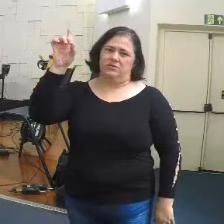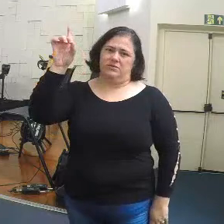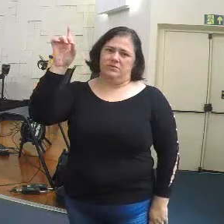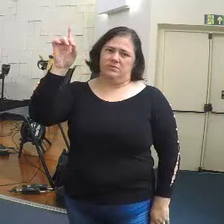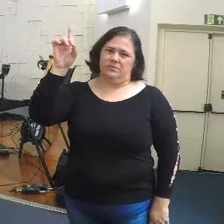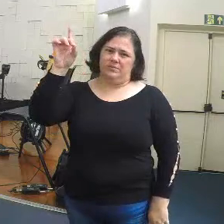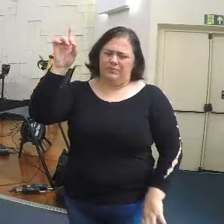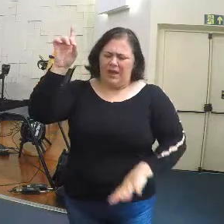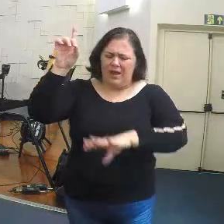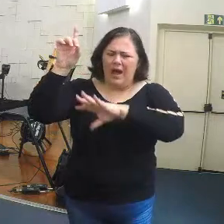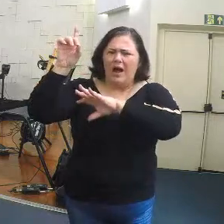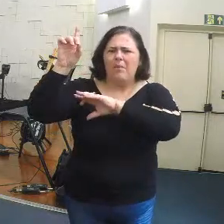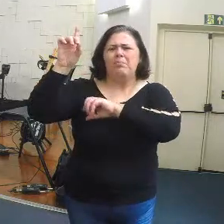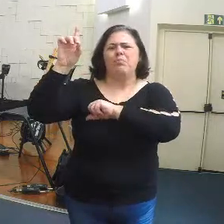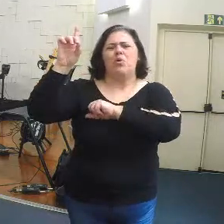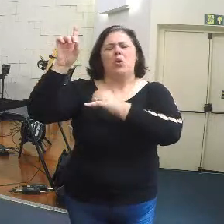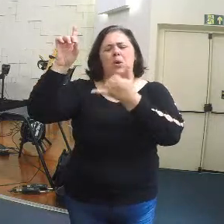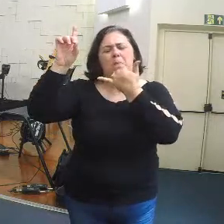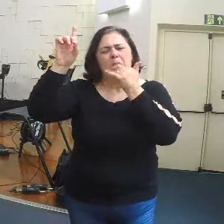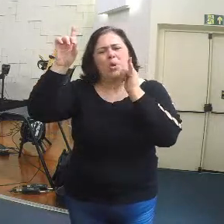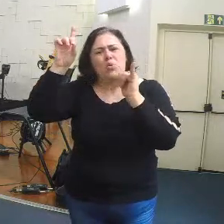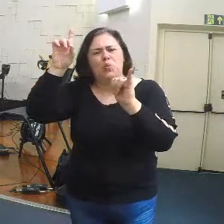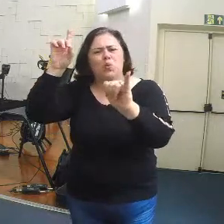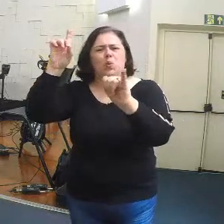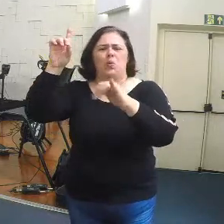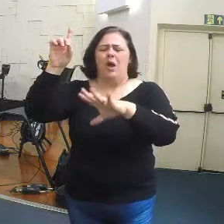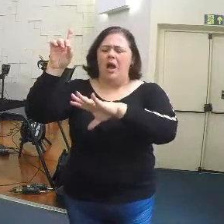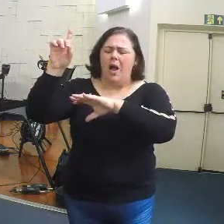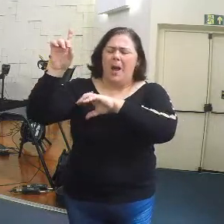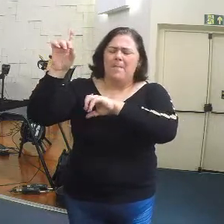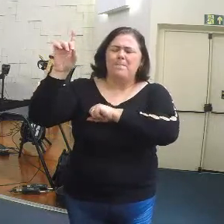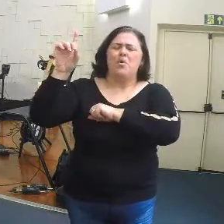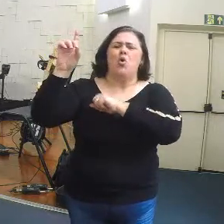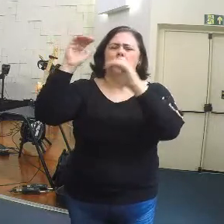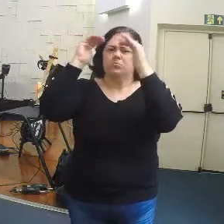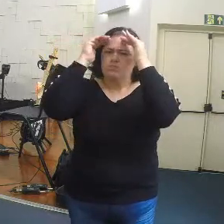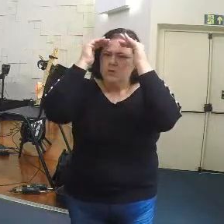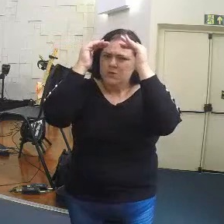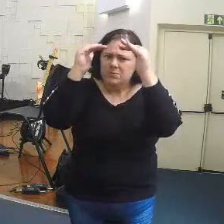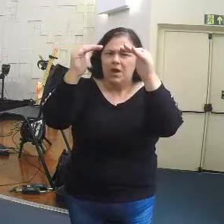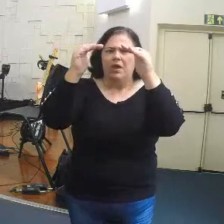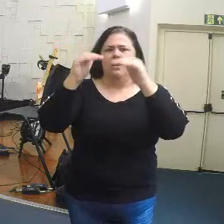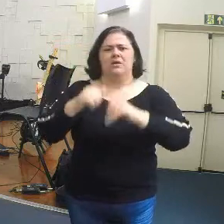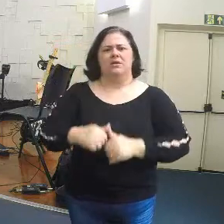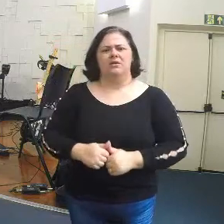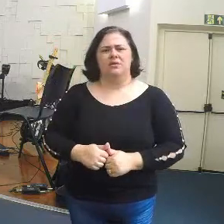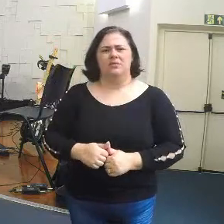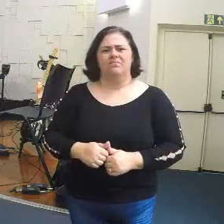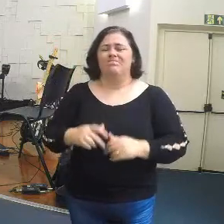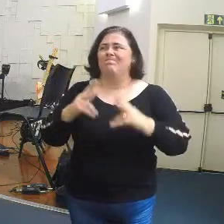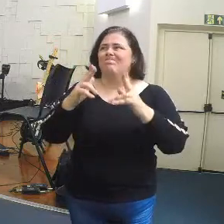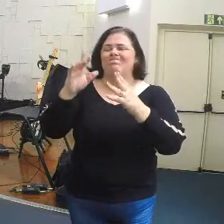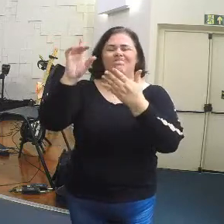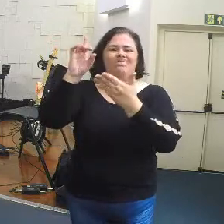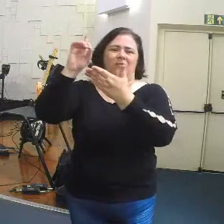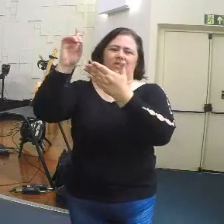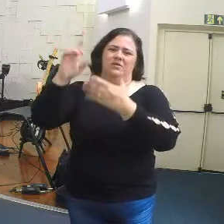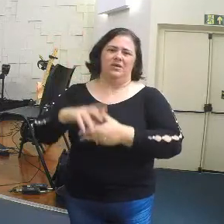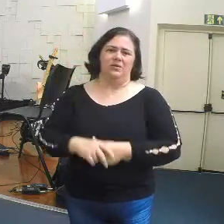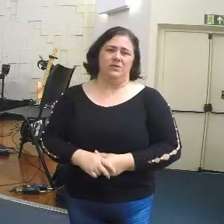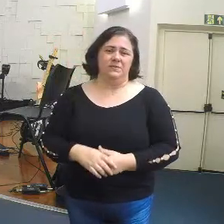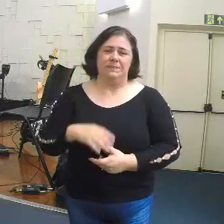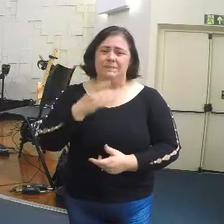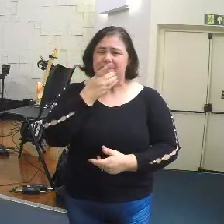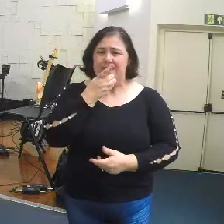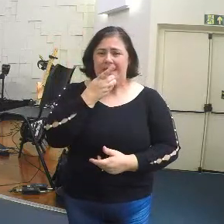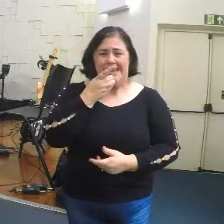usado com outros sentidos, mas no Novo Testamento a maioria das vezes é com relação ao amor cristão. E tem a ver com um amor que